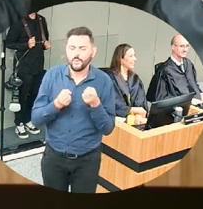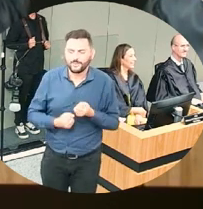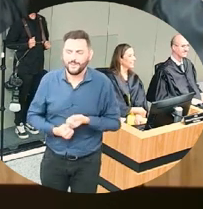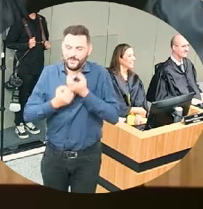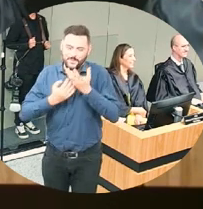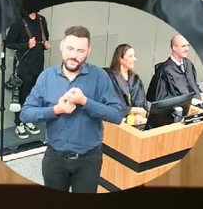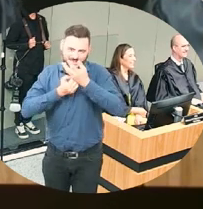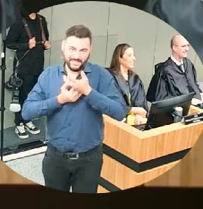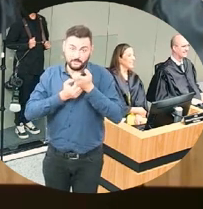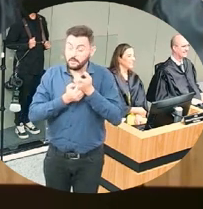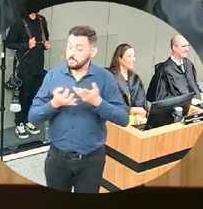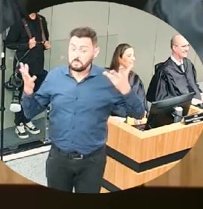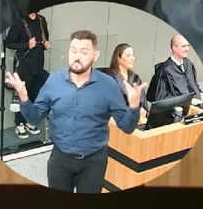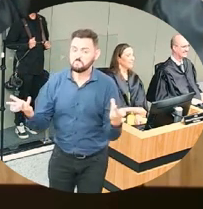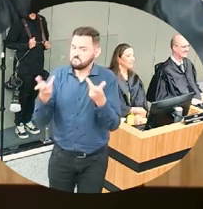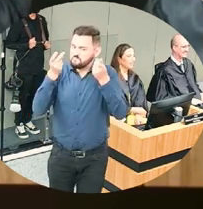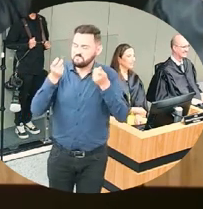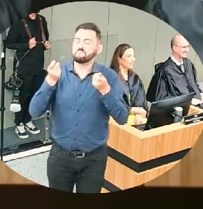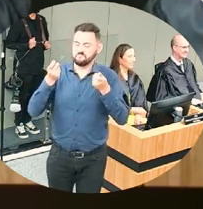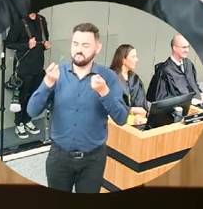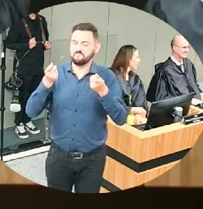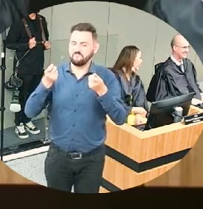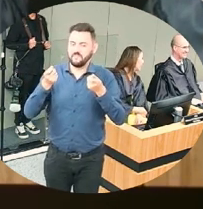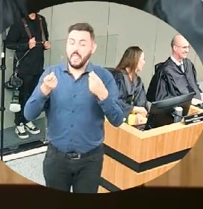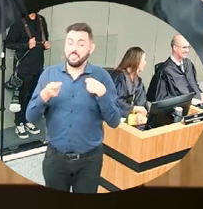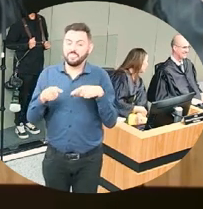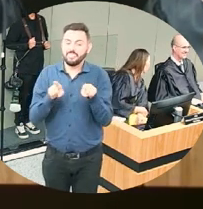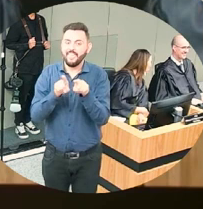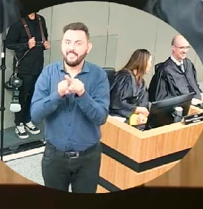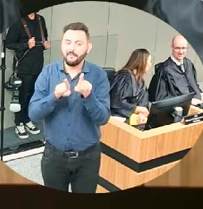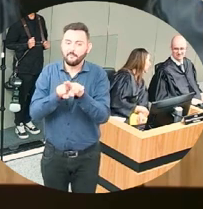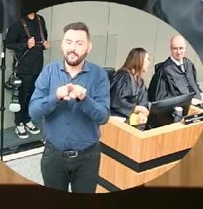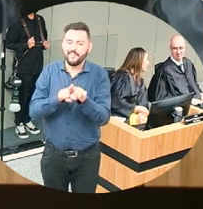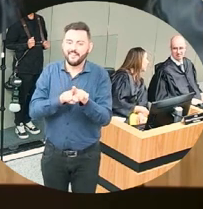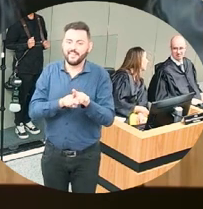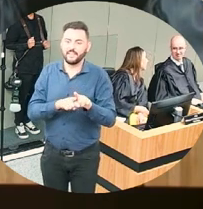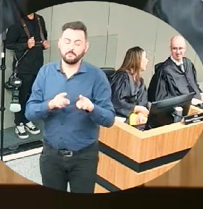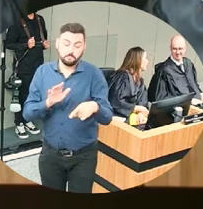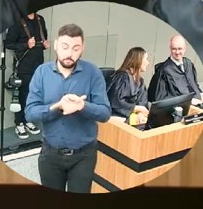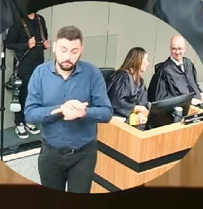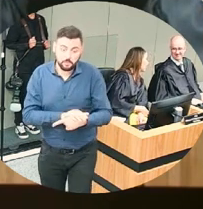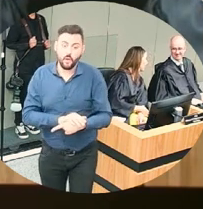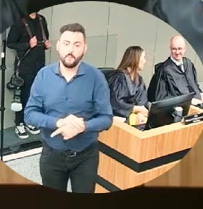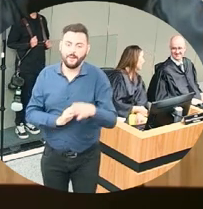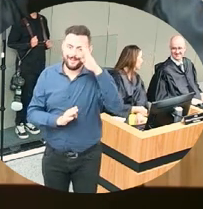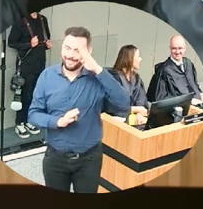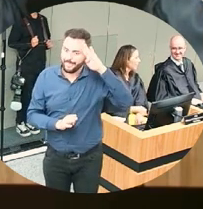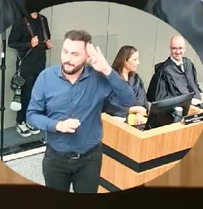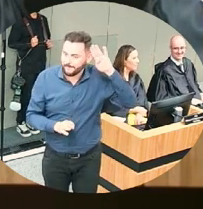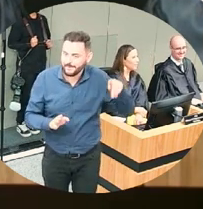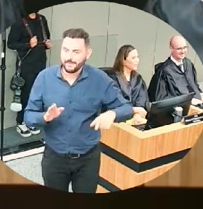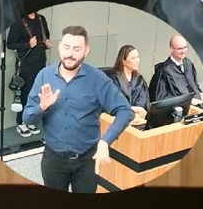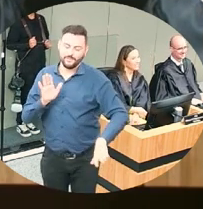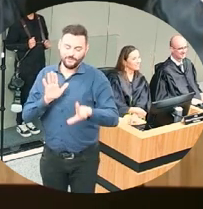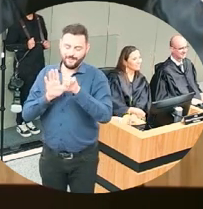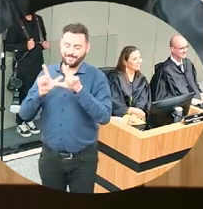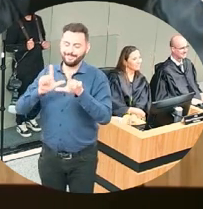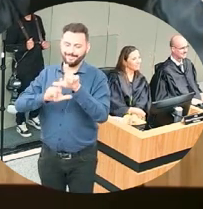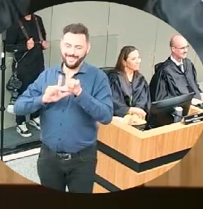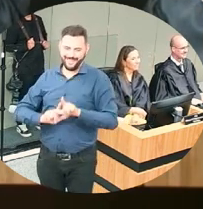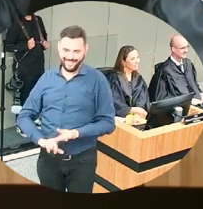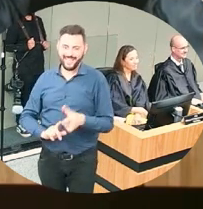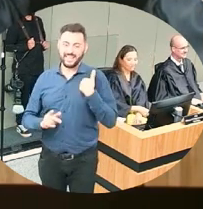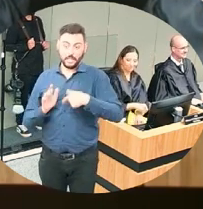e de qualidade membro da Academia de Letras do Brasil de Santa Catarina Florianópolis nasceu em